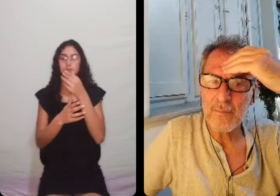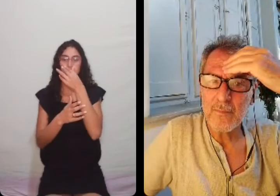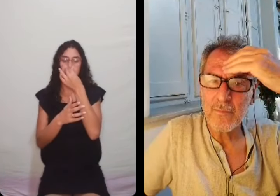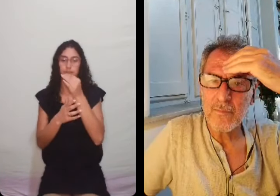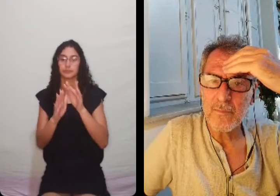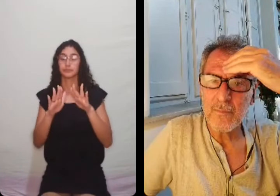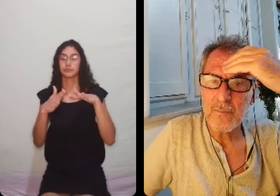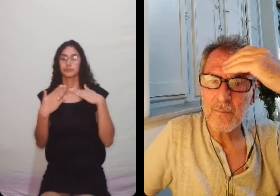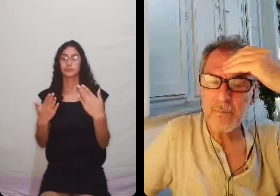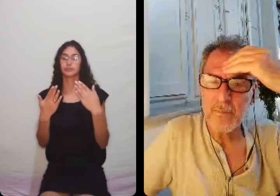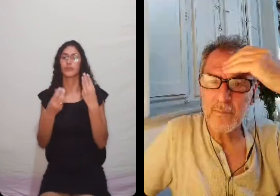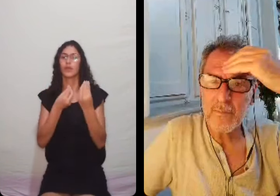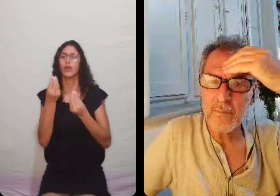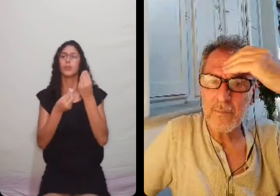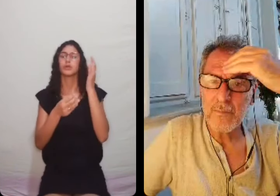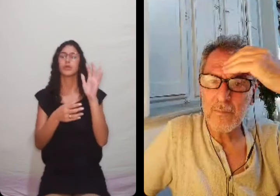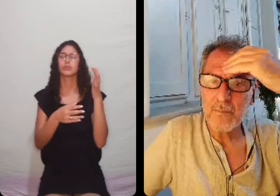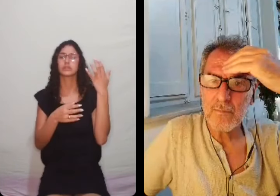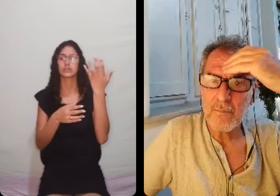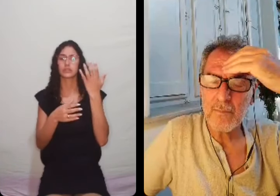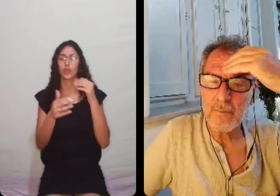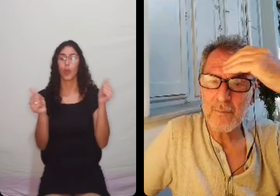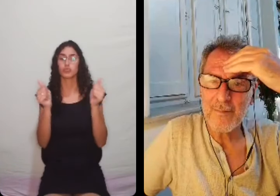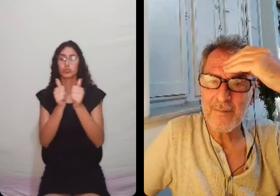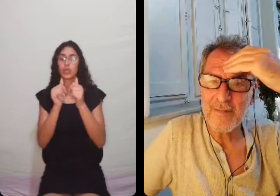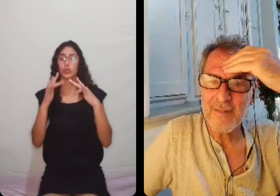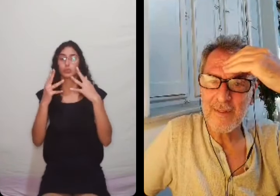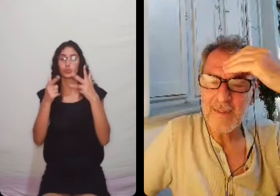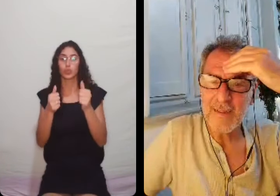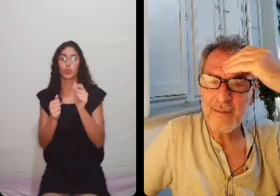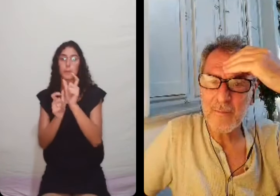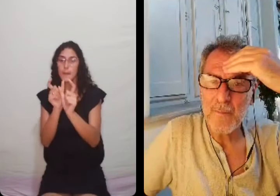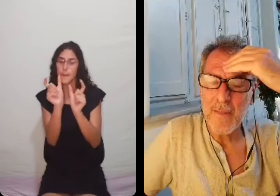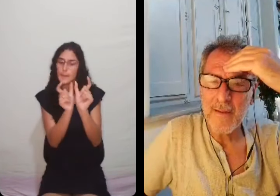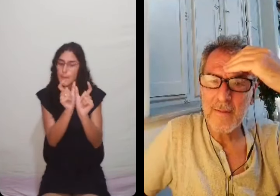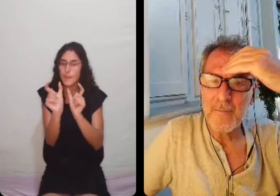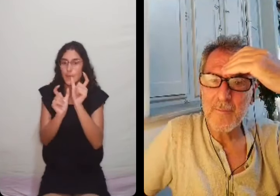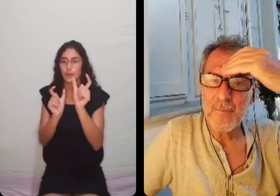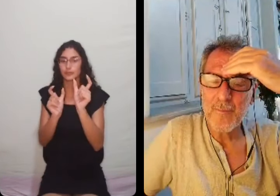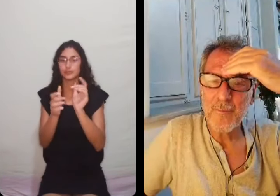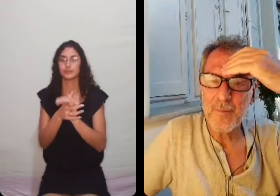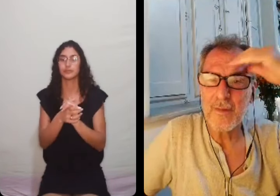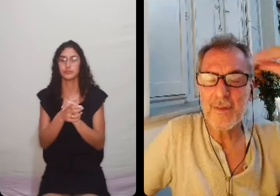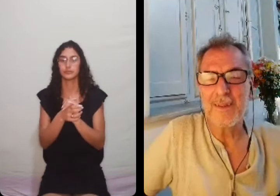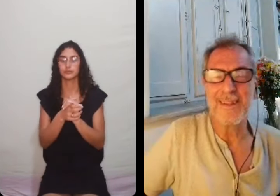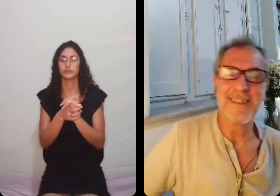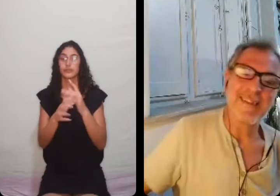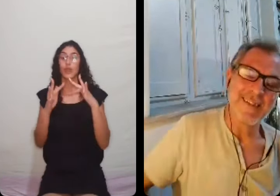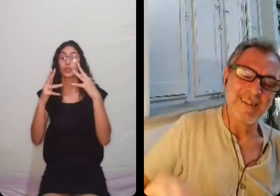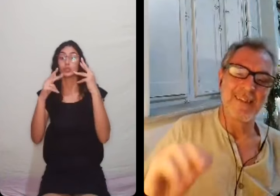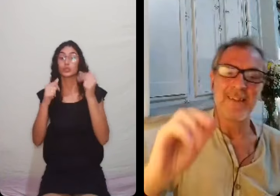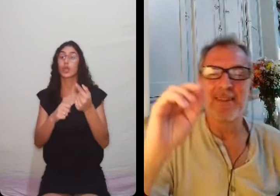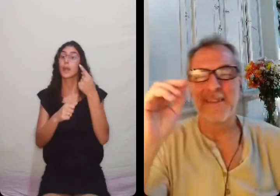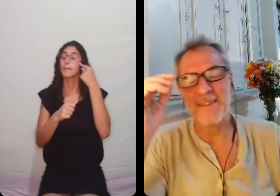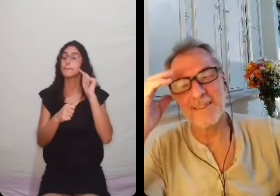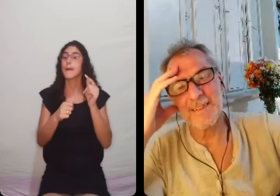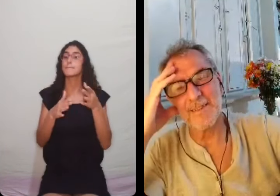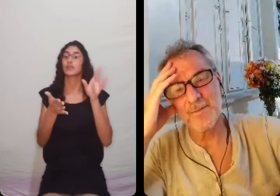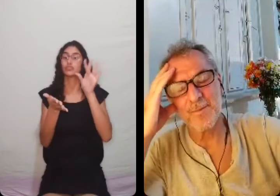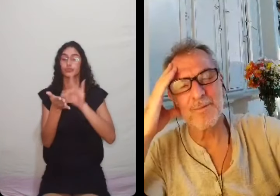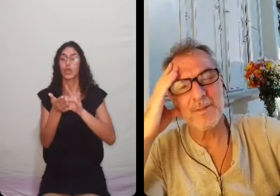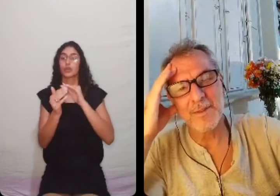como é que foi juntar todas essas peças? Todas essas peças para, de fato, construir